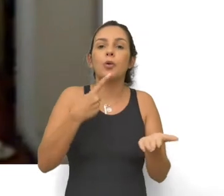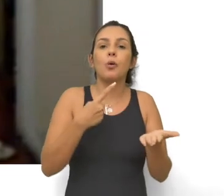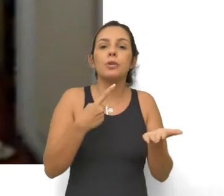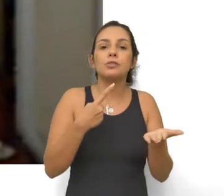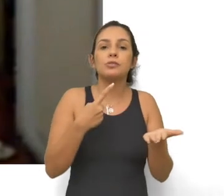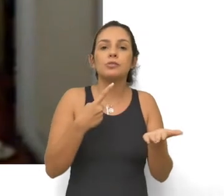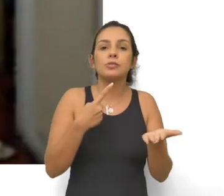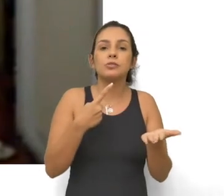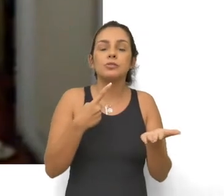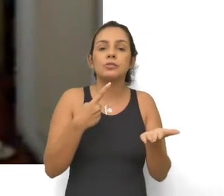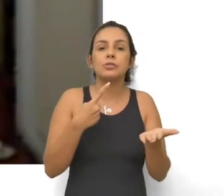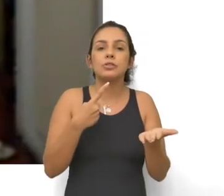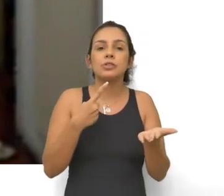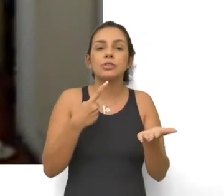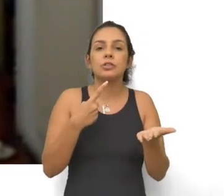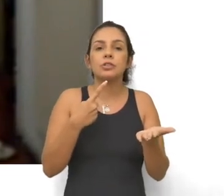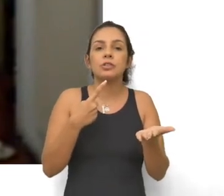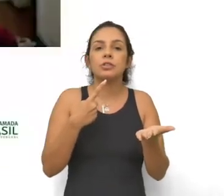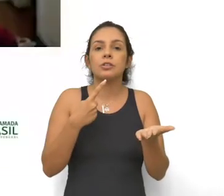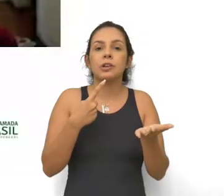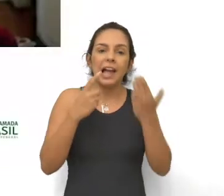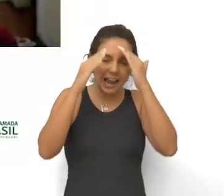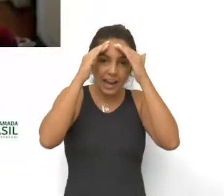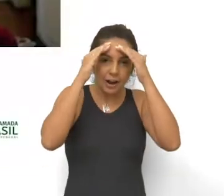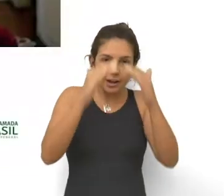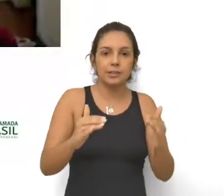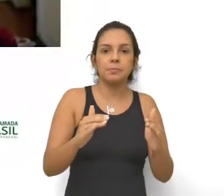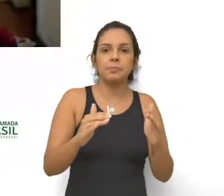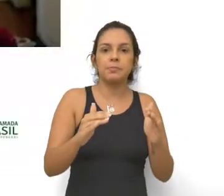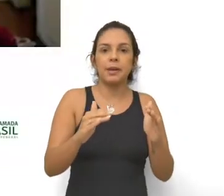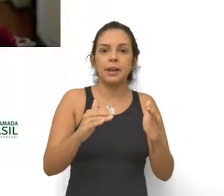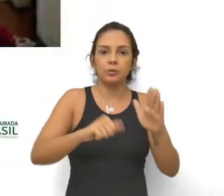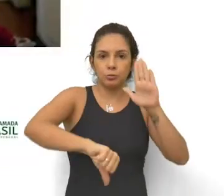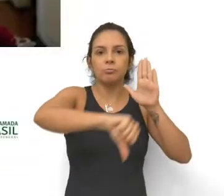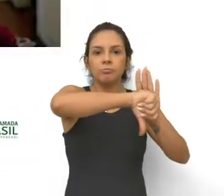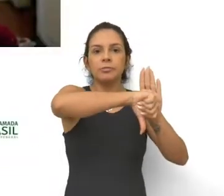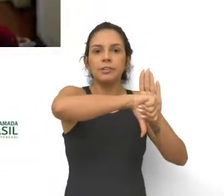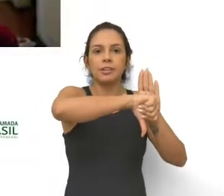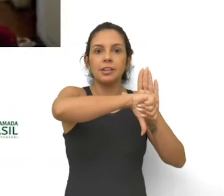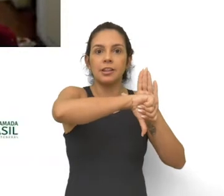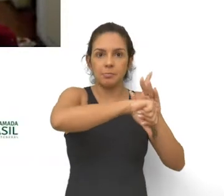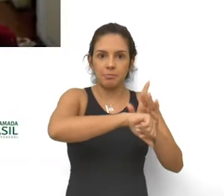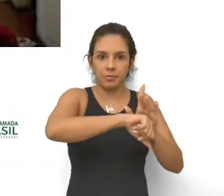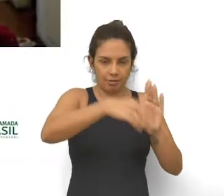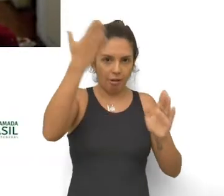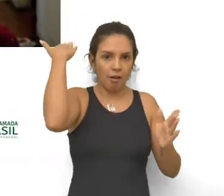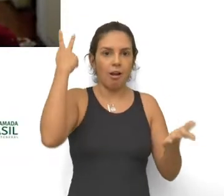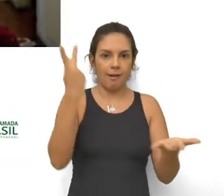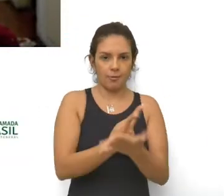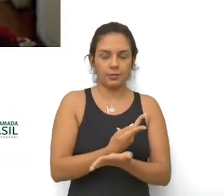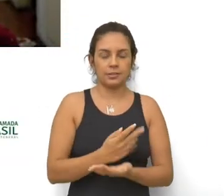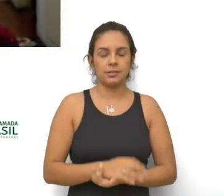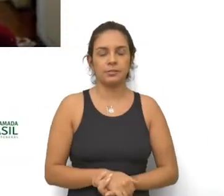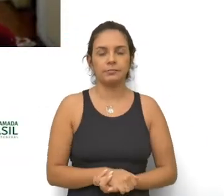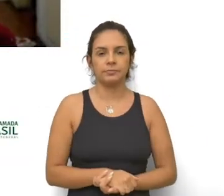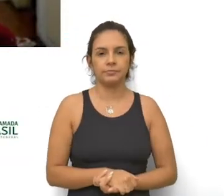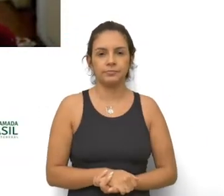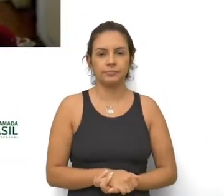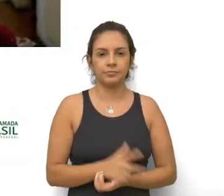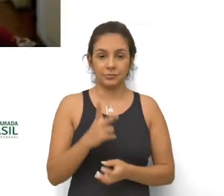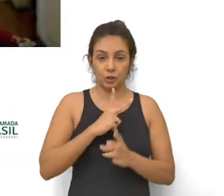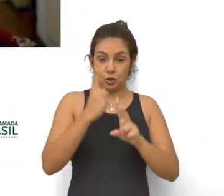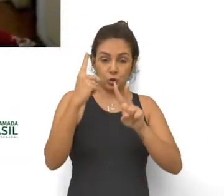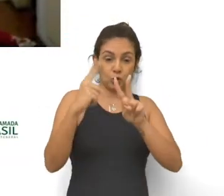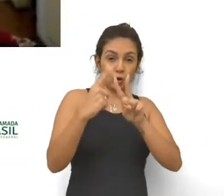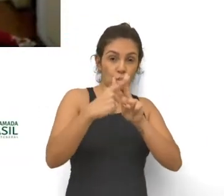a impunidade. Com a impunidade. Isso, com a impunidade. Então, são dois tipos de